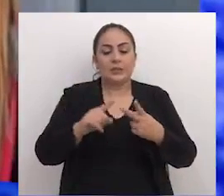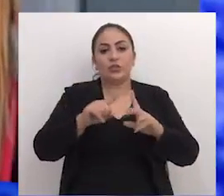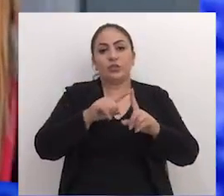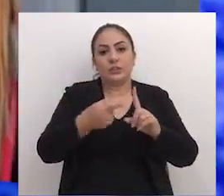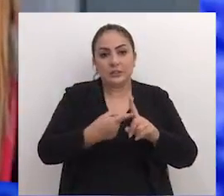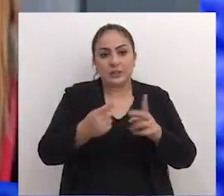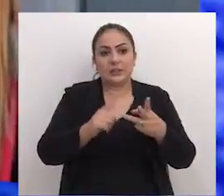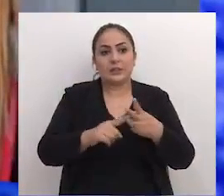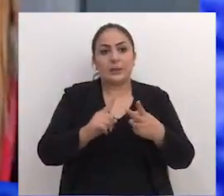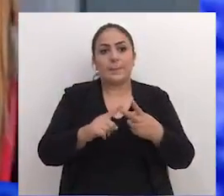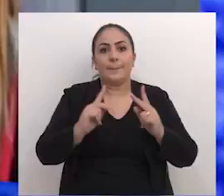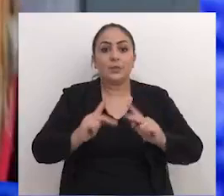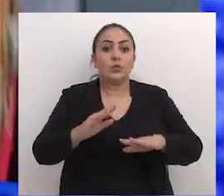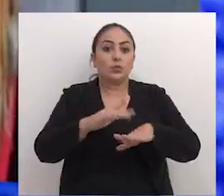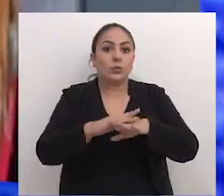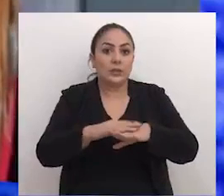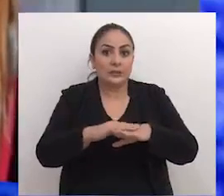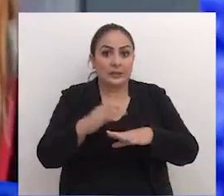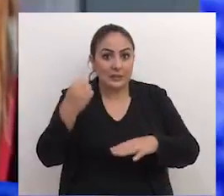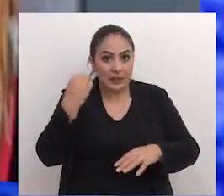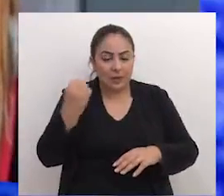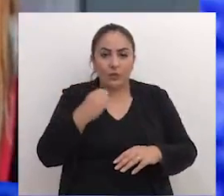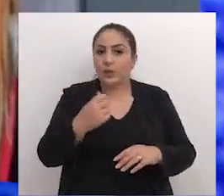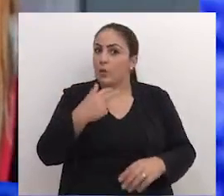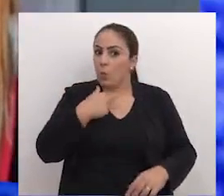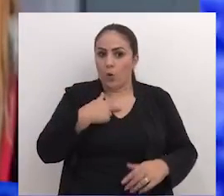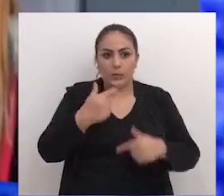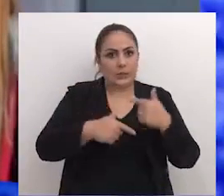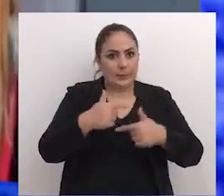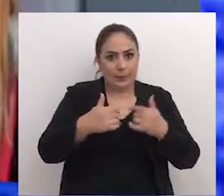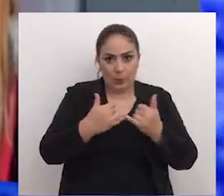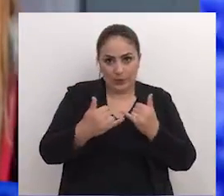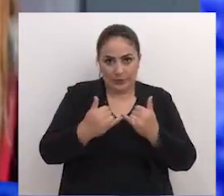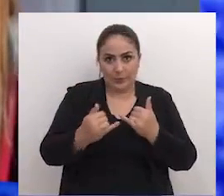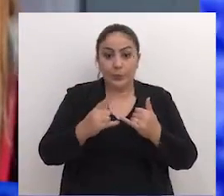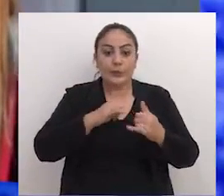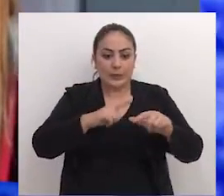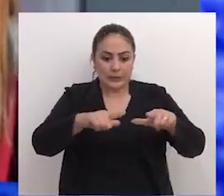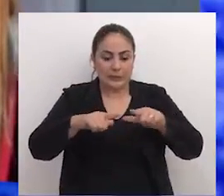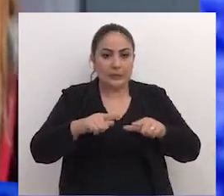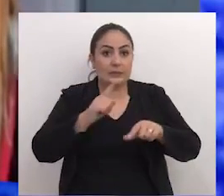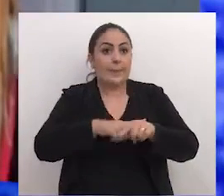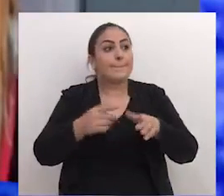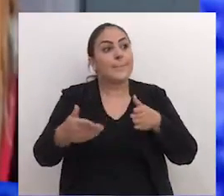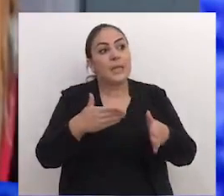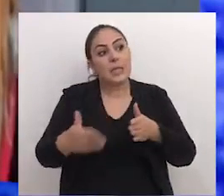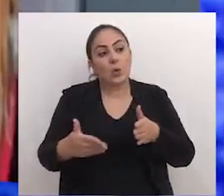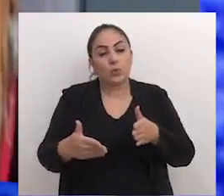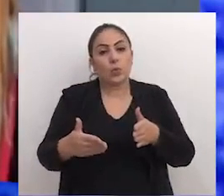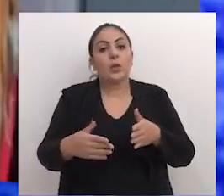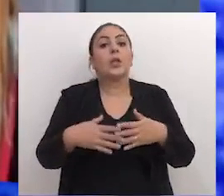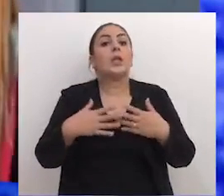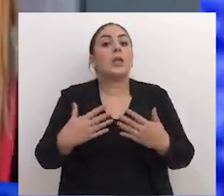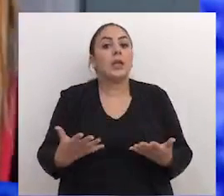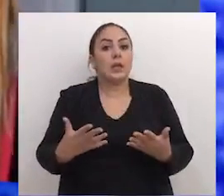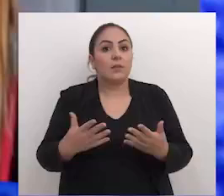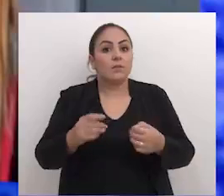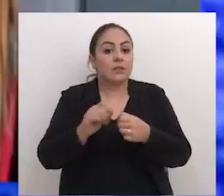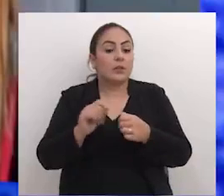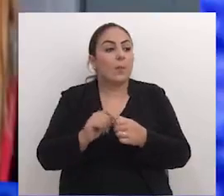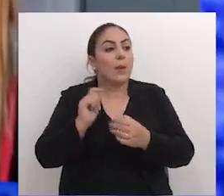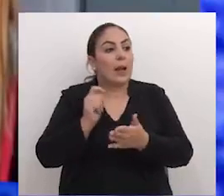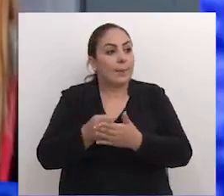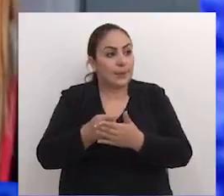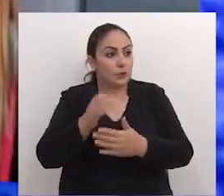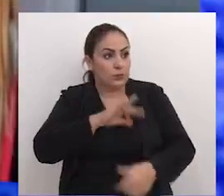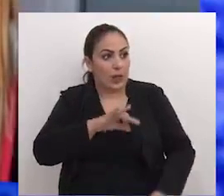gestantes, pessoas com comorbidades, que não podem trabalhar, por exemplo, que estão de atestado nesse período, quem deve fazer o